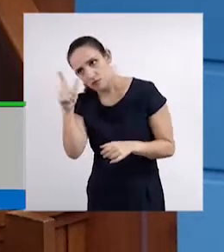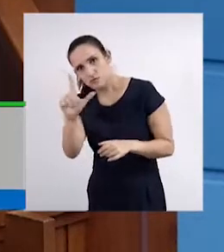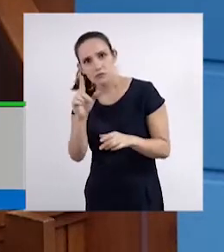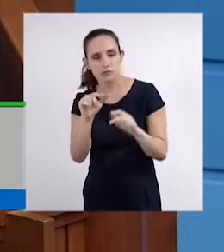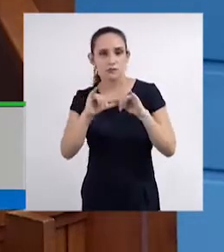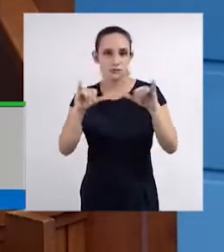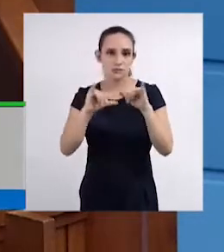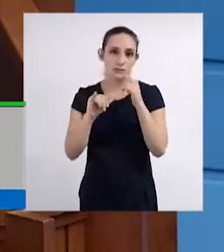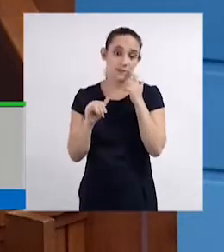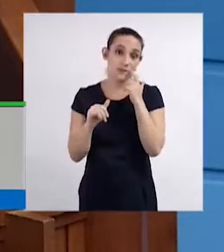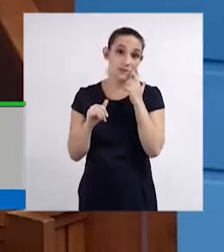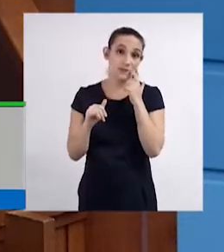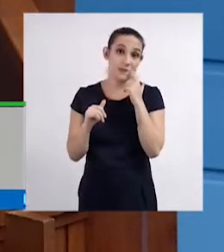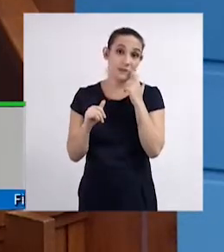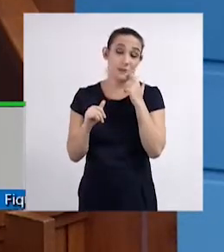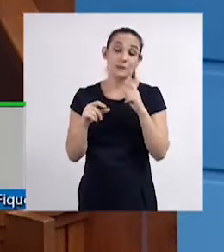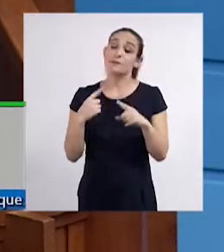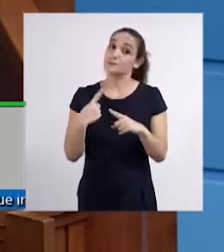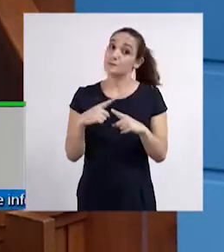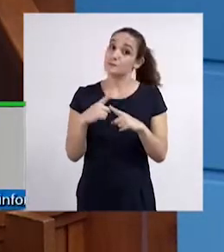Primeiro prejuízo,